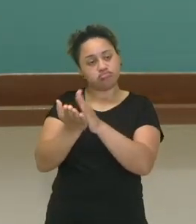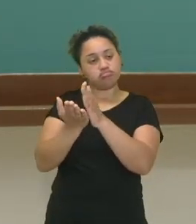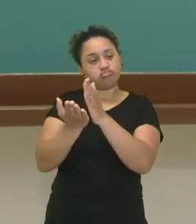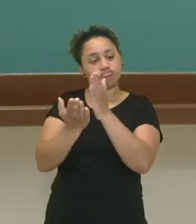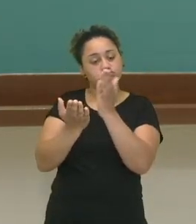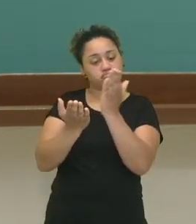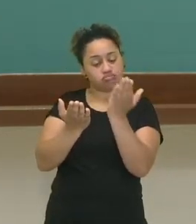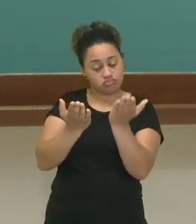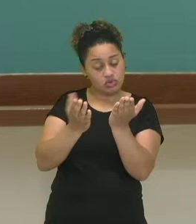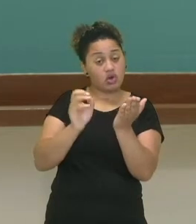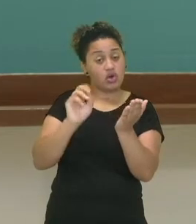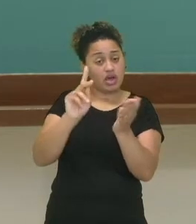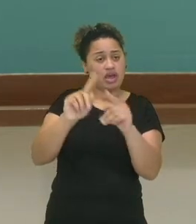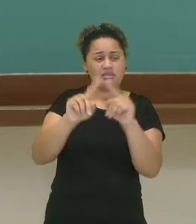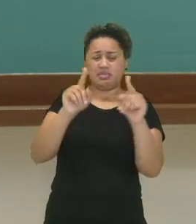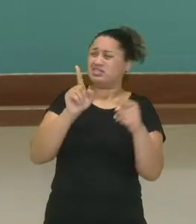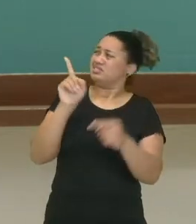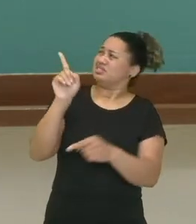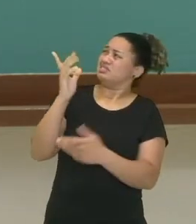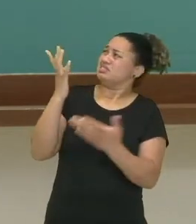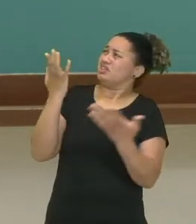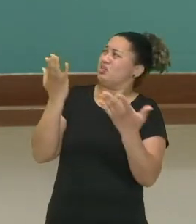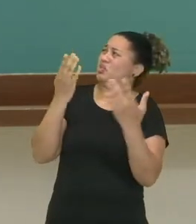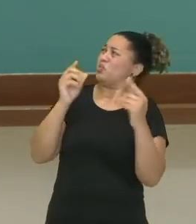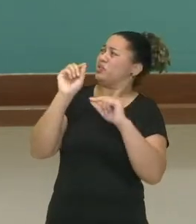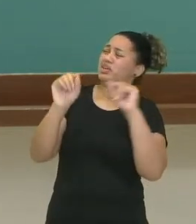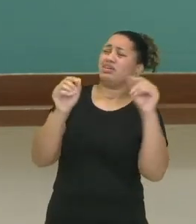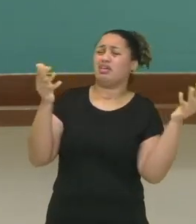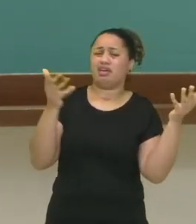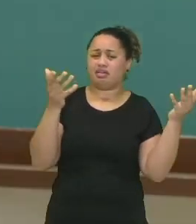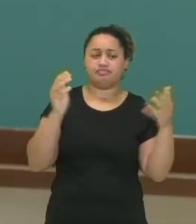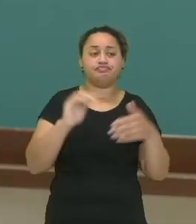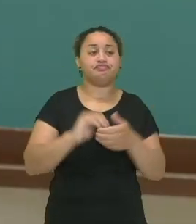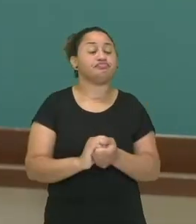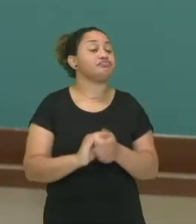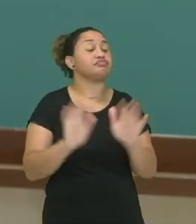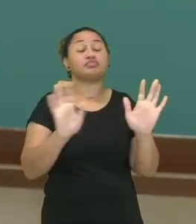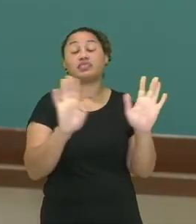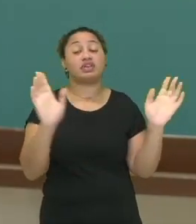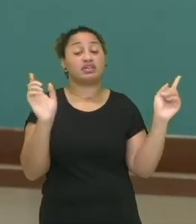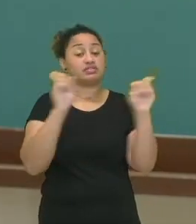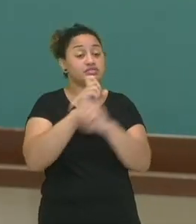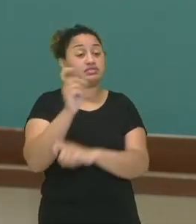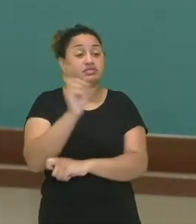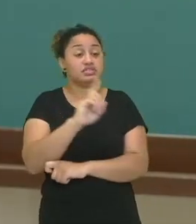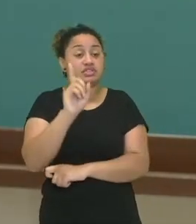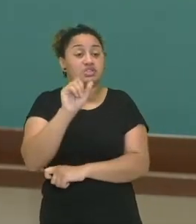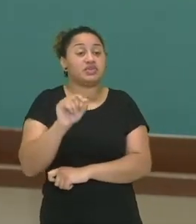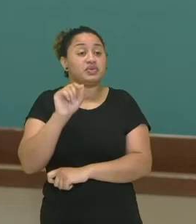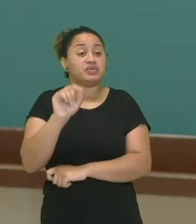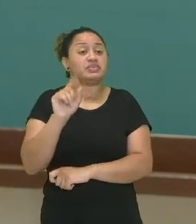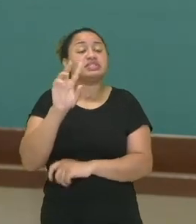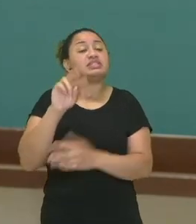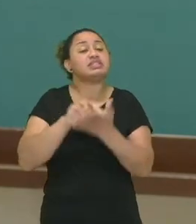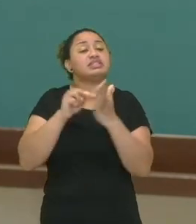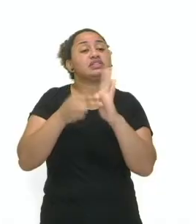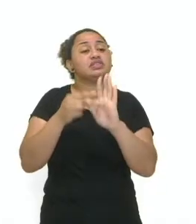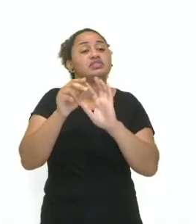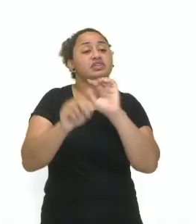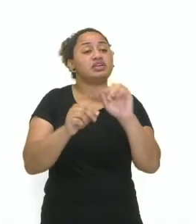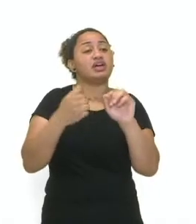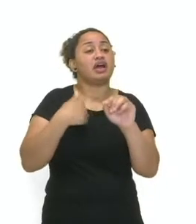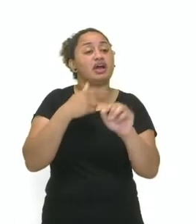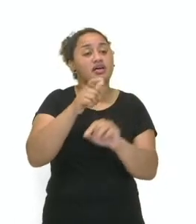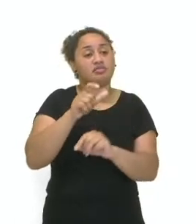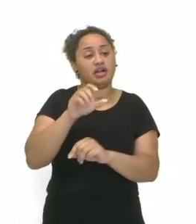papel. Ok, mas cromoxilogravura já está complicando. Não, não tem nada de complicado não. Aqui, na verdade, ó, cromo vem da